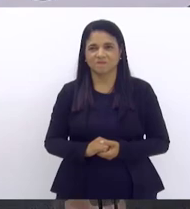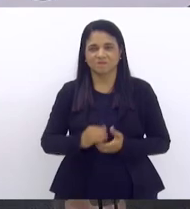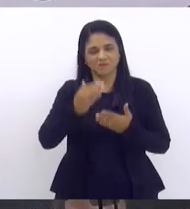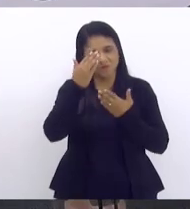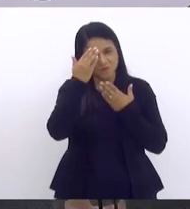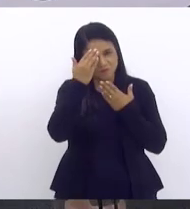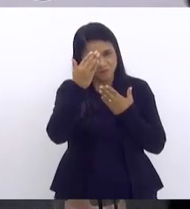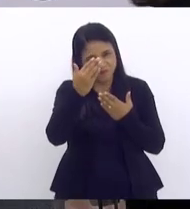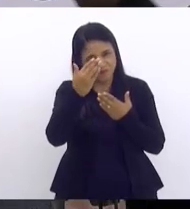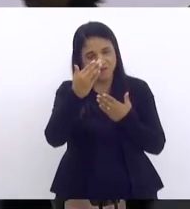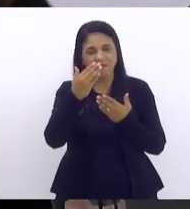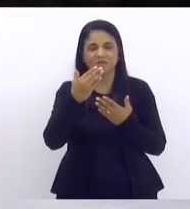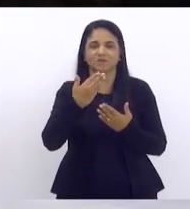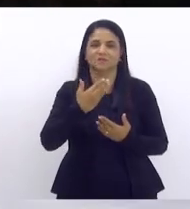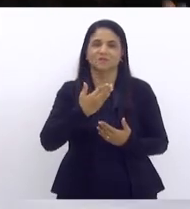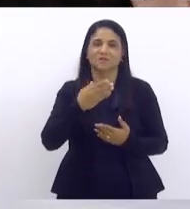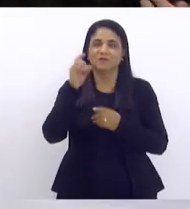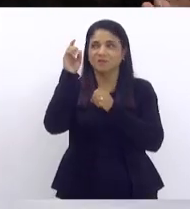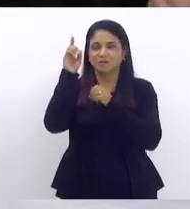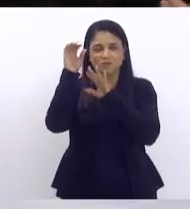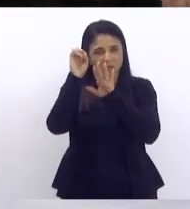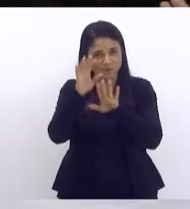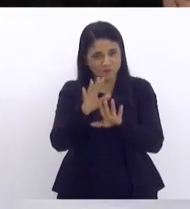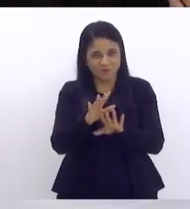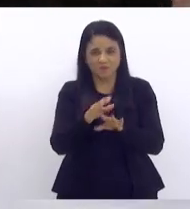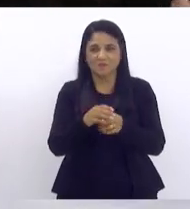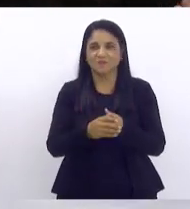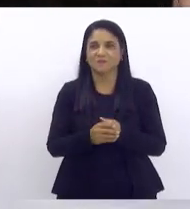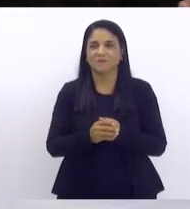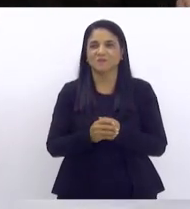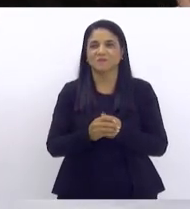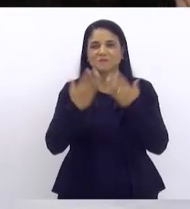Muito obrigado, meu irmão. Muito obrigado. Deus te abençoe.